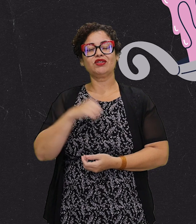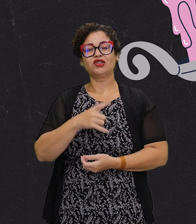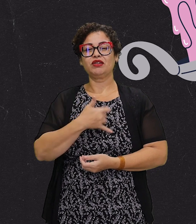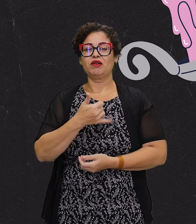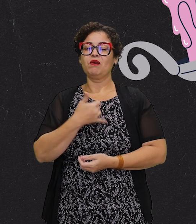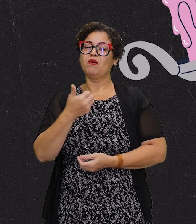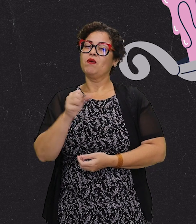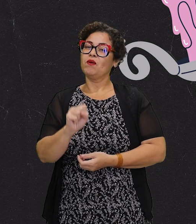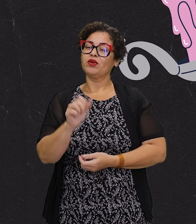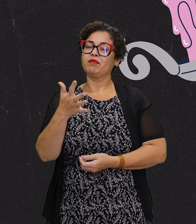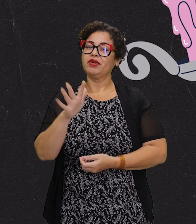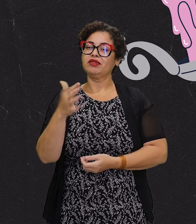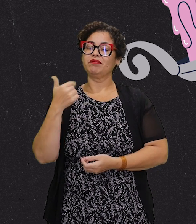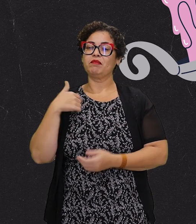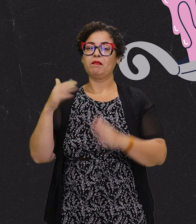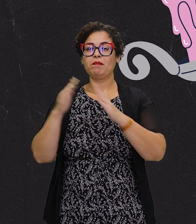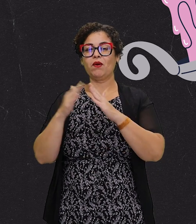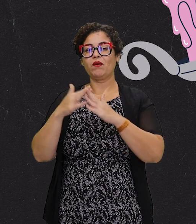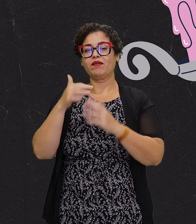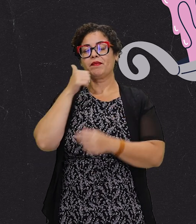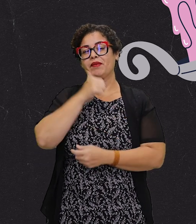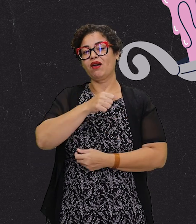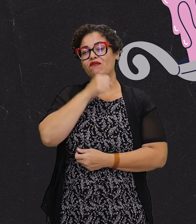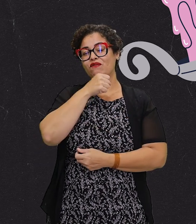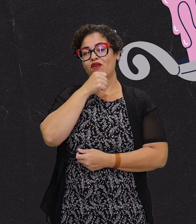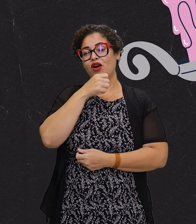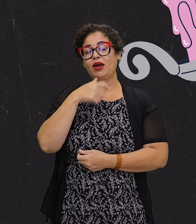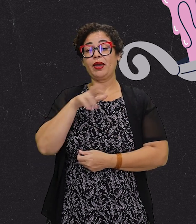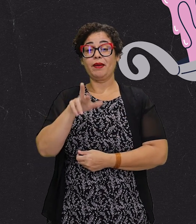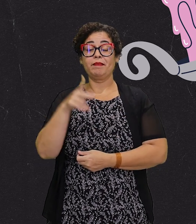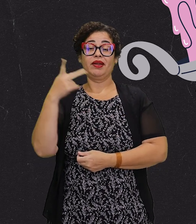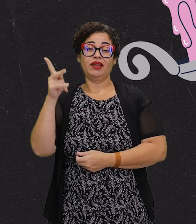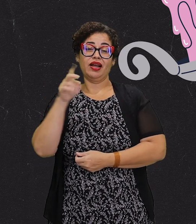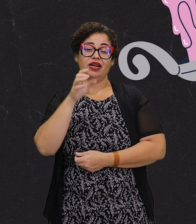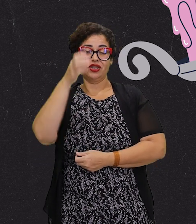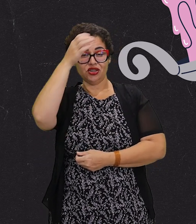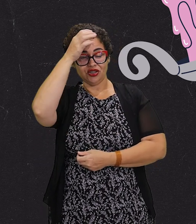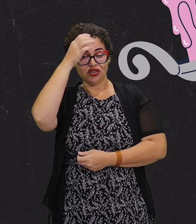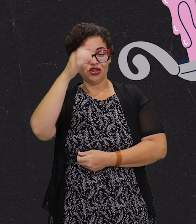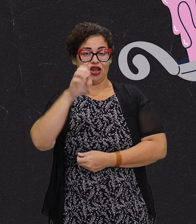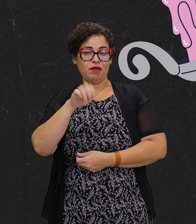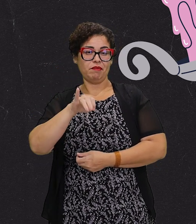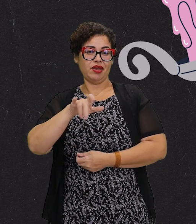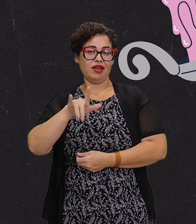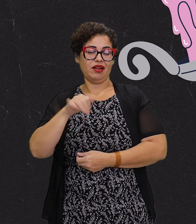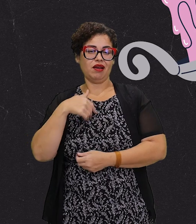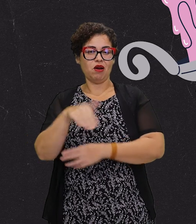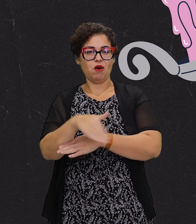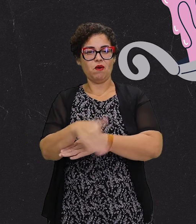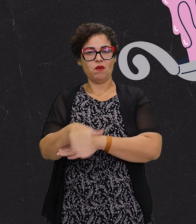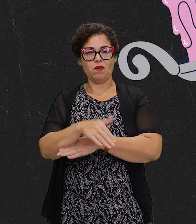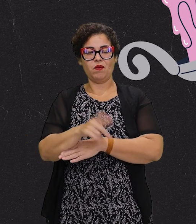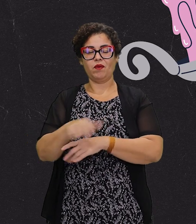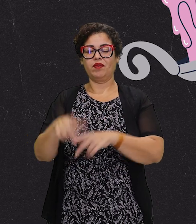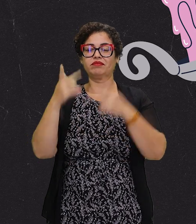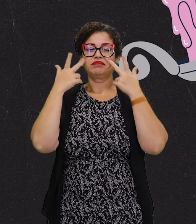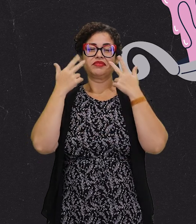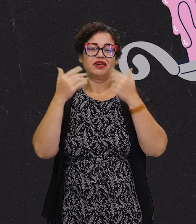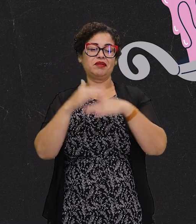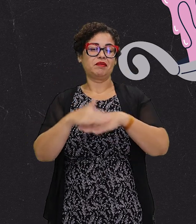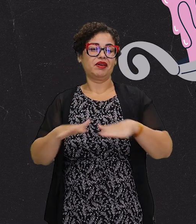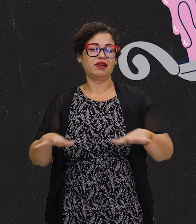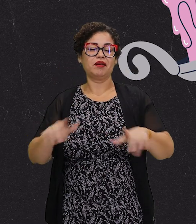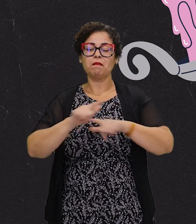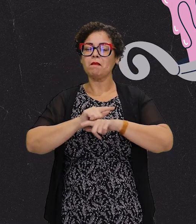8 anos, mais ou menos, eu morava com minha avó e com a irmã dela, tia Emília. Nossa rua era